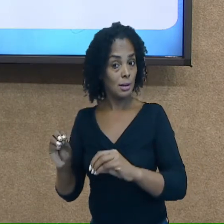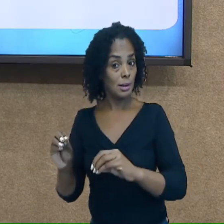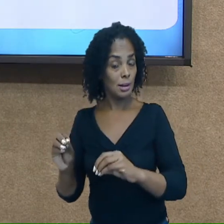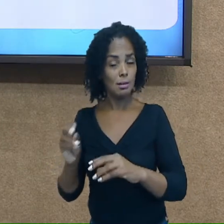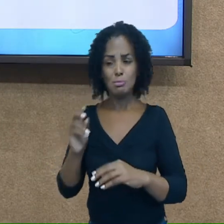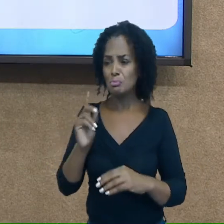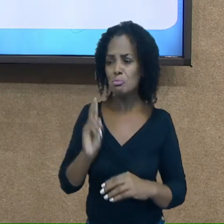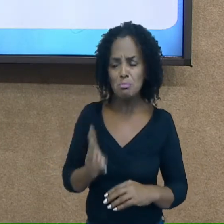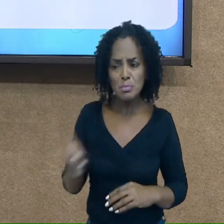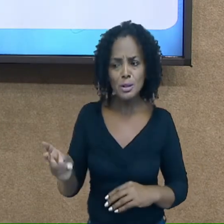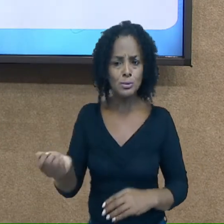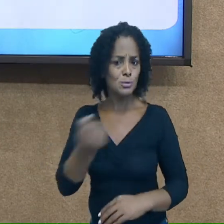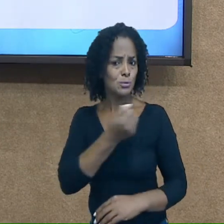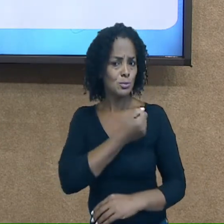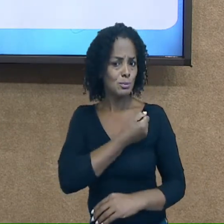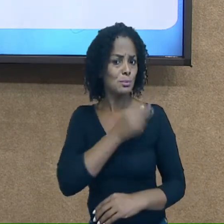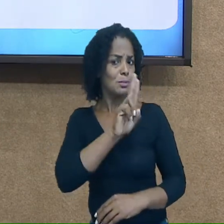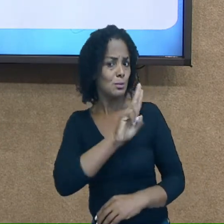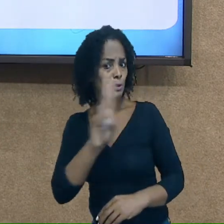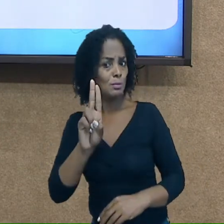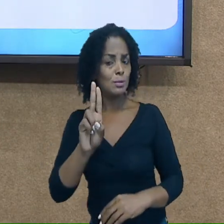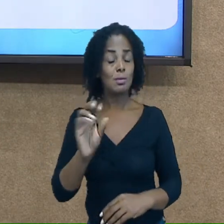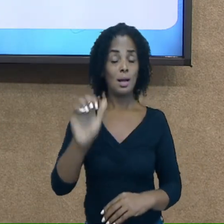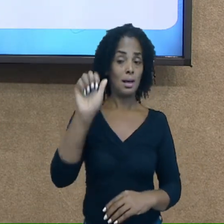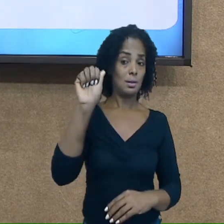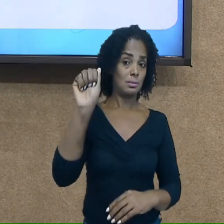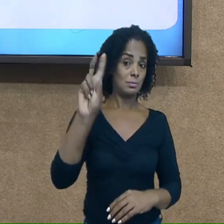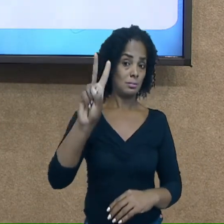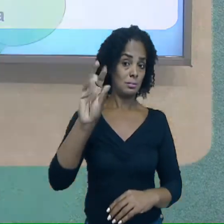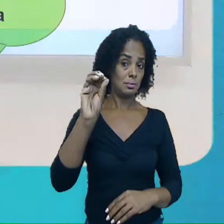e acrescentar a palavra avos.